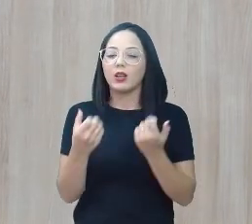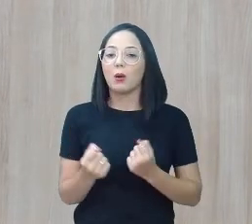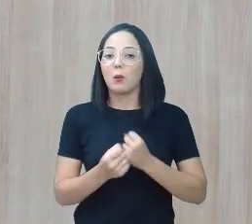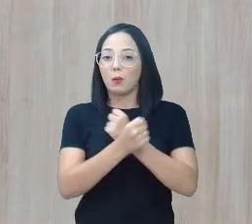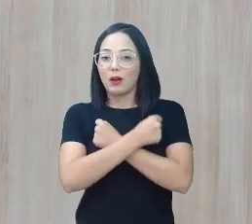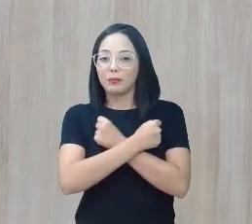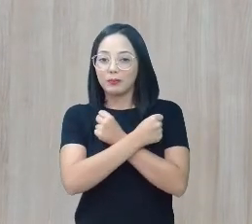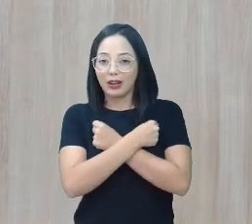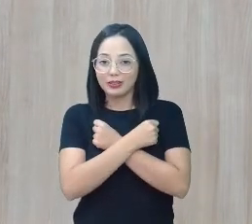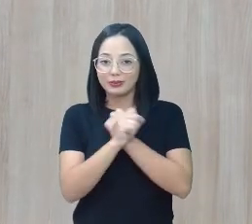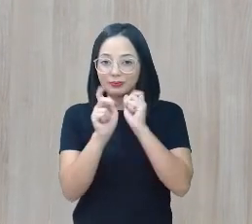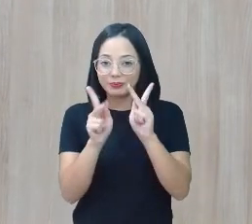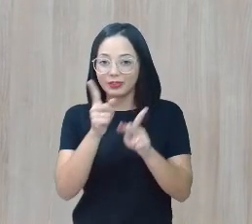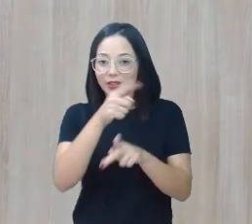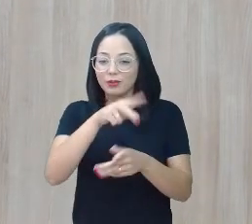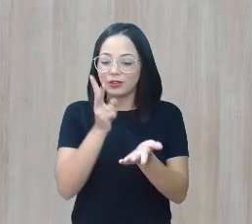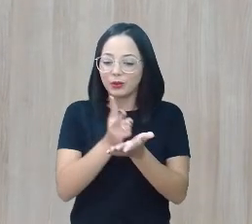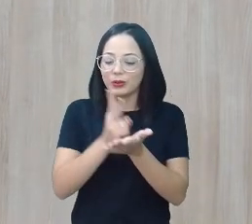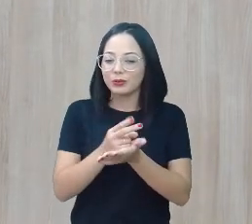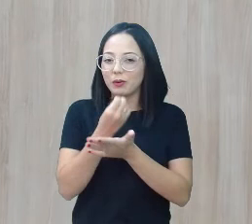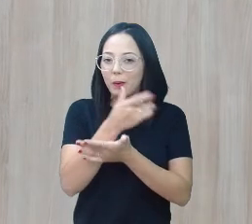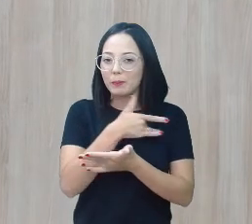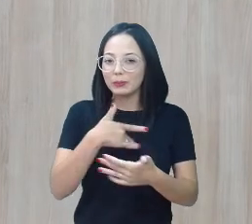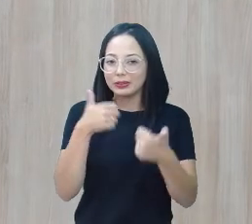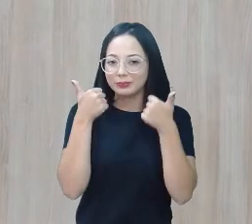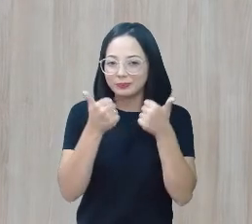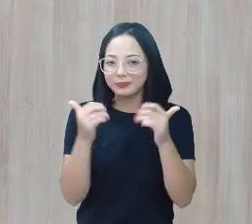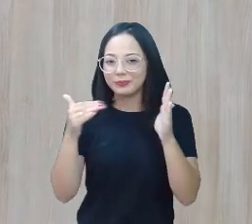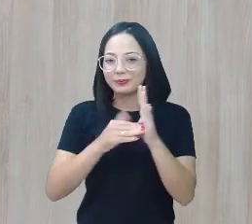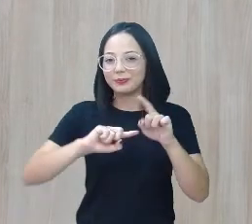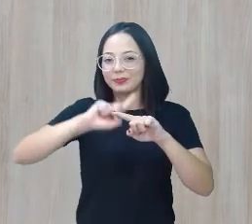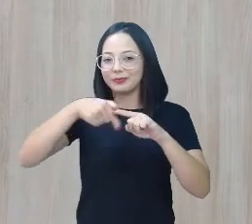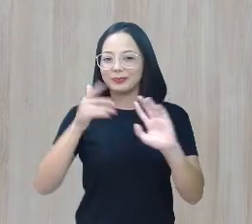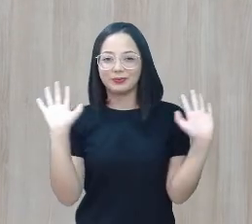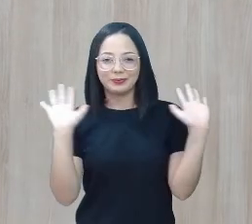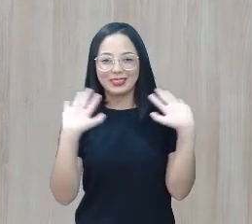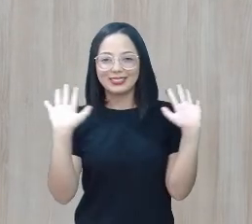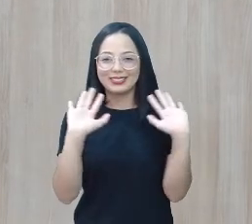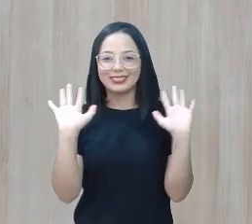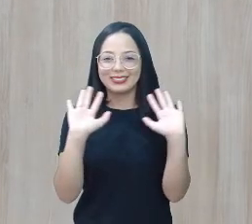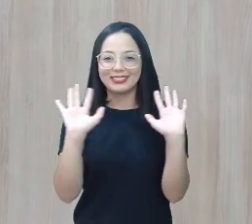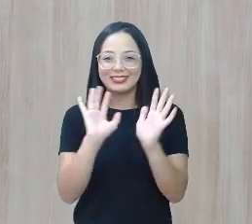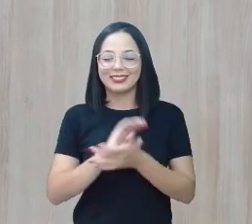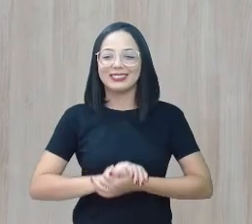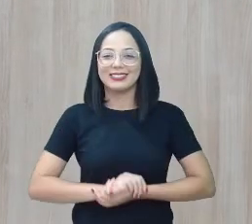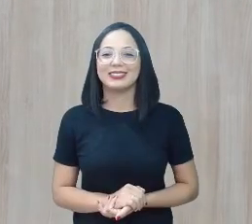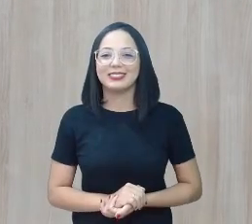abração e fiquem bem, tá, pessoal? Até a próxima. Tchau!